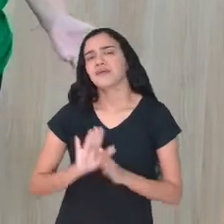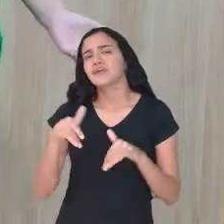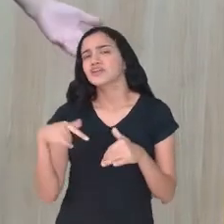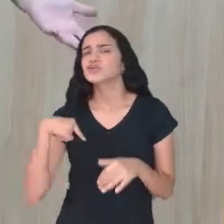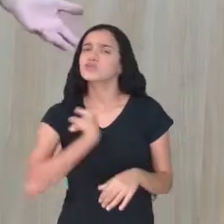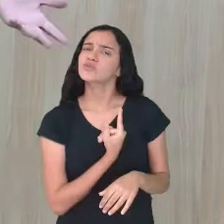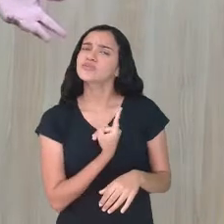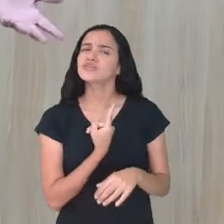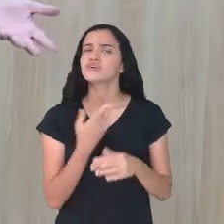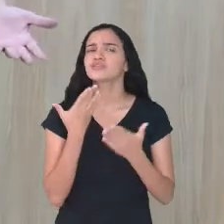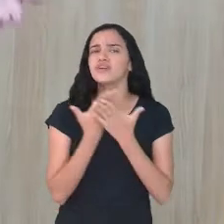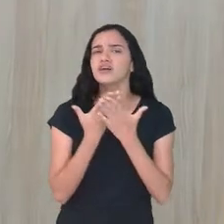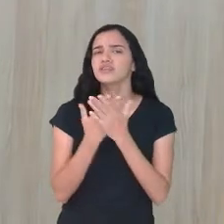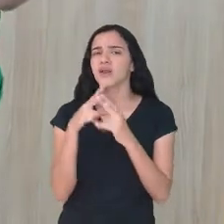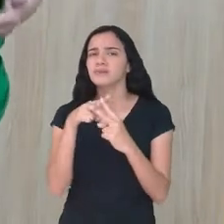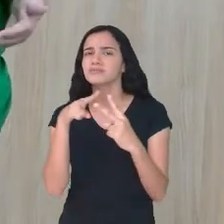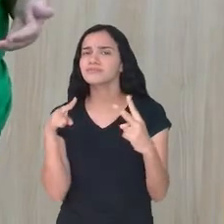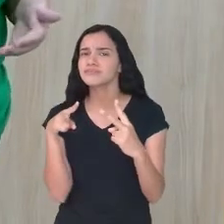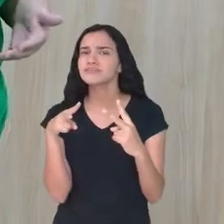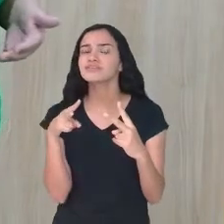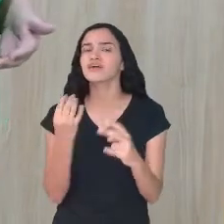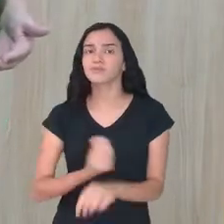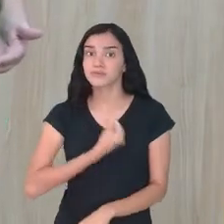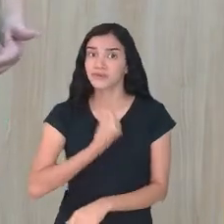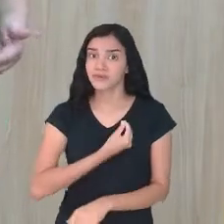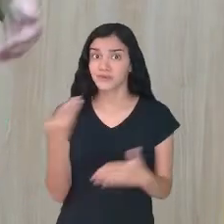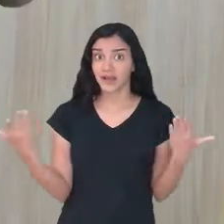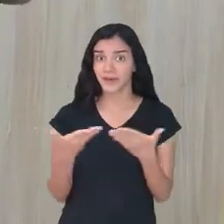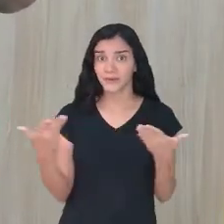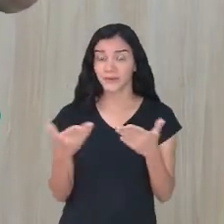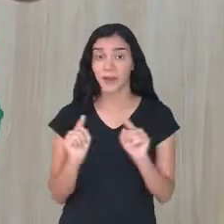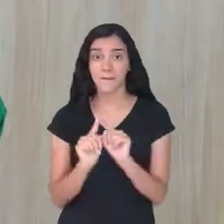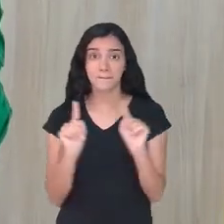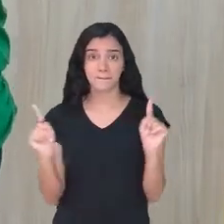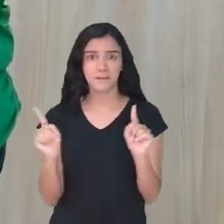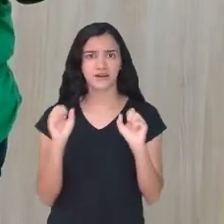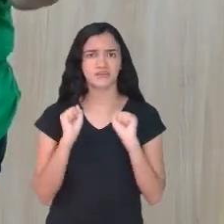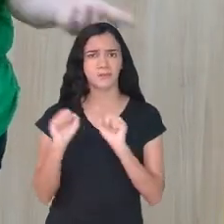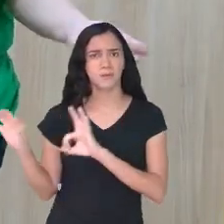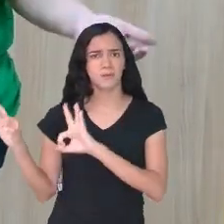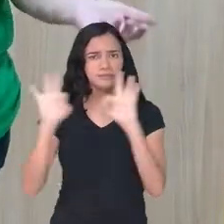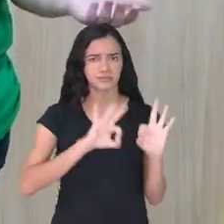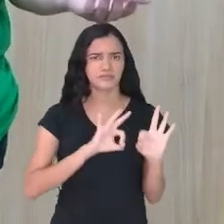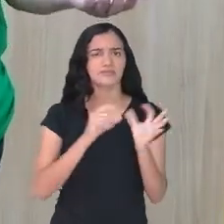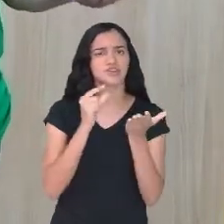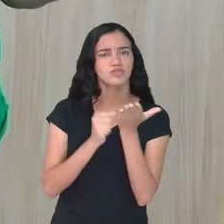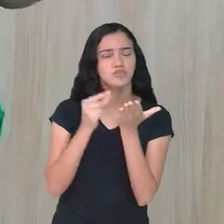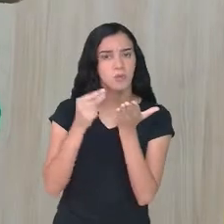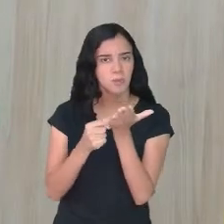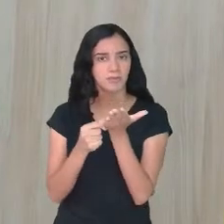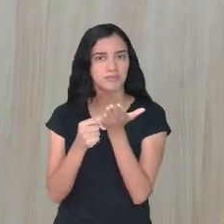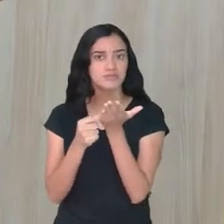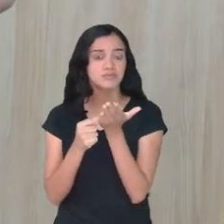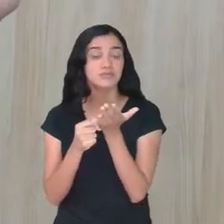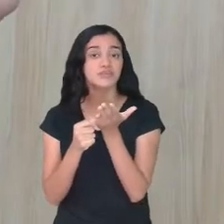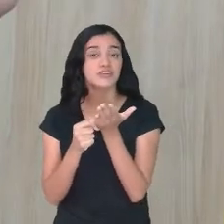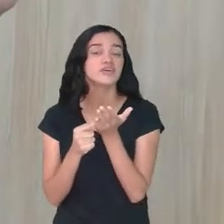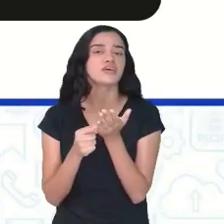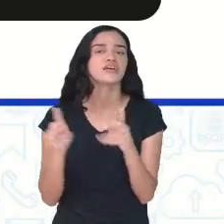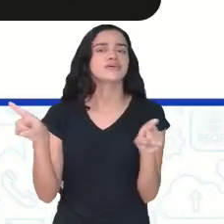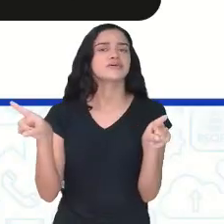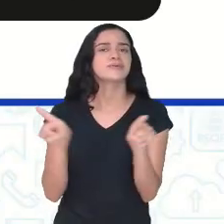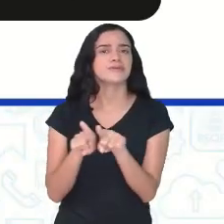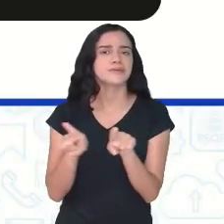Nossas aulas, vocês sabem, são digitais, então está ao vivo agora. Mas você pode assistir tanto no aplicativo